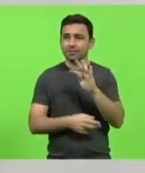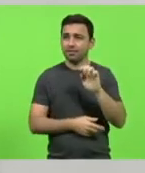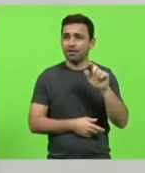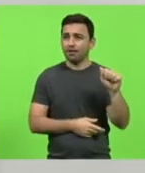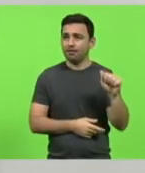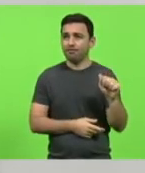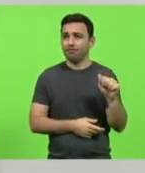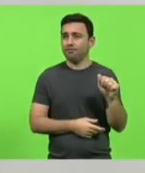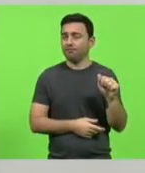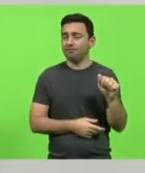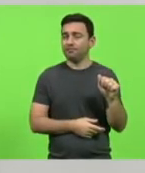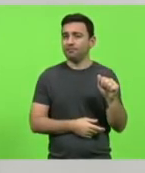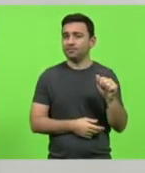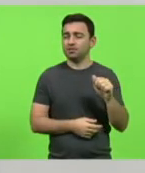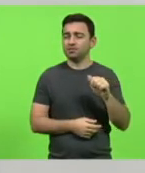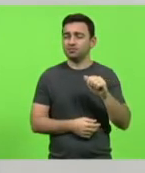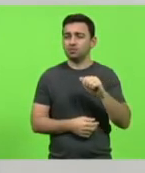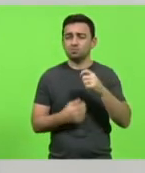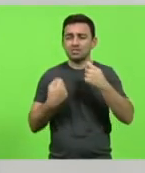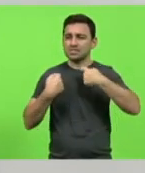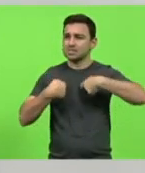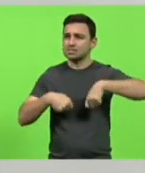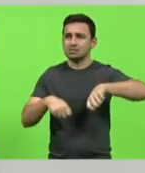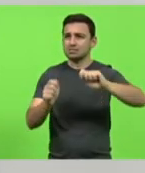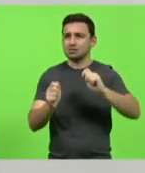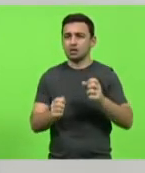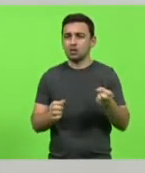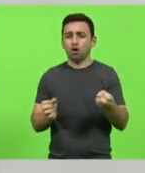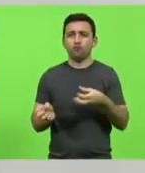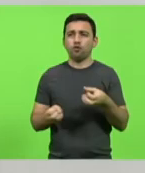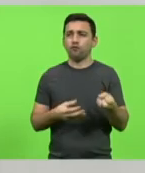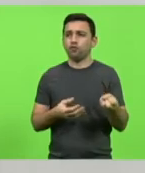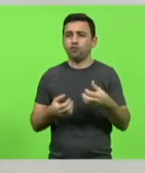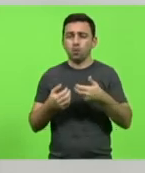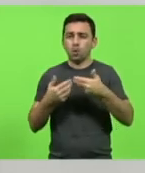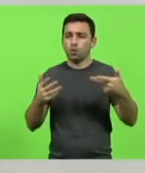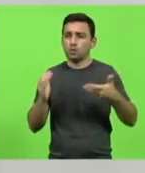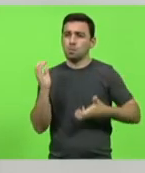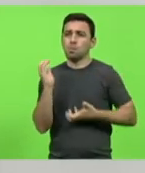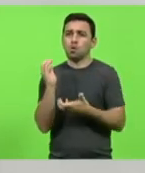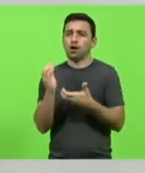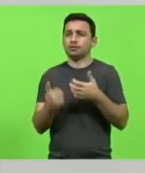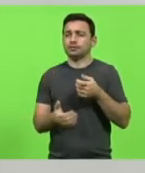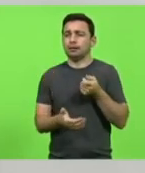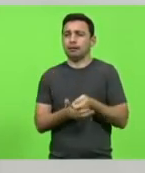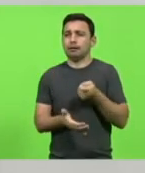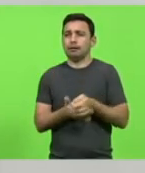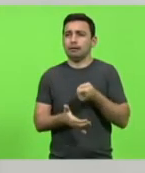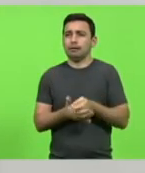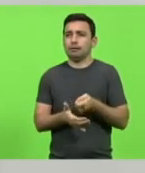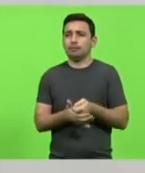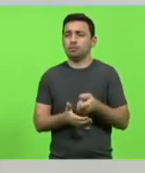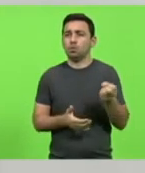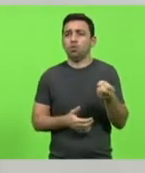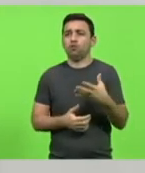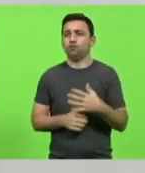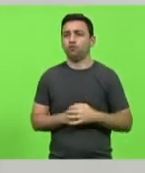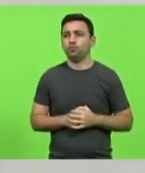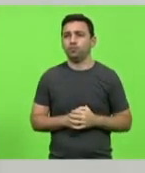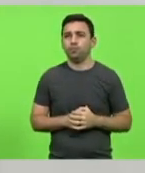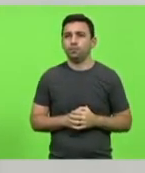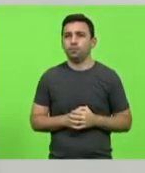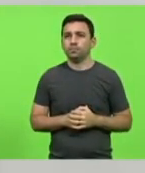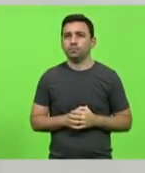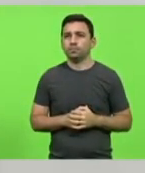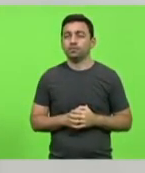totalmente injustificável e desnecessária a exigência burocrática de laudo atualizado.